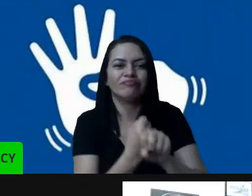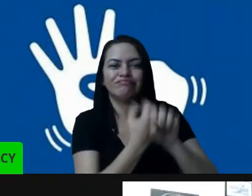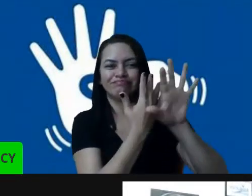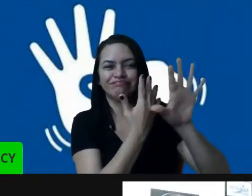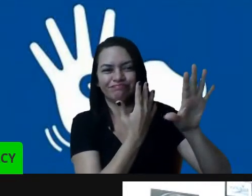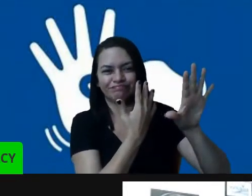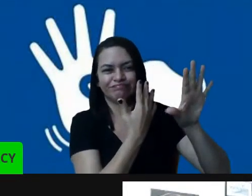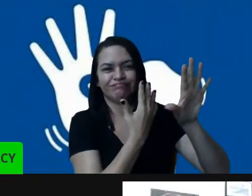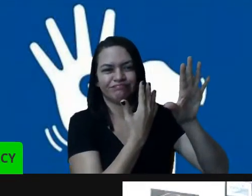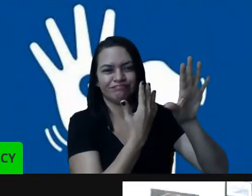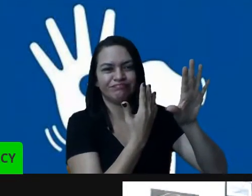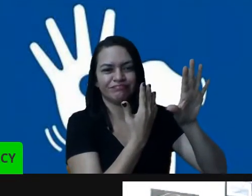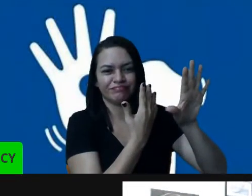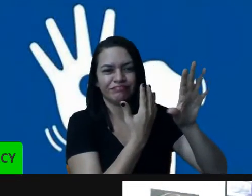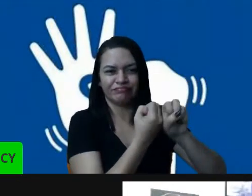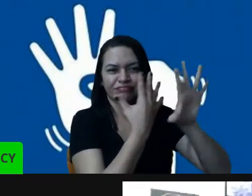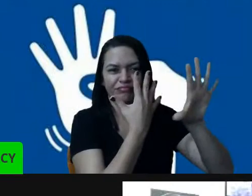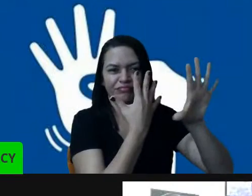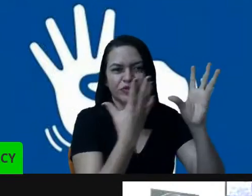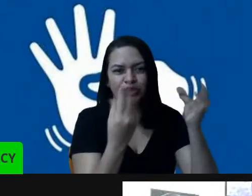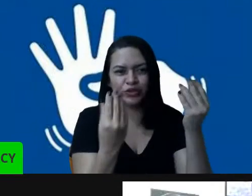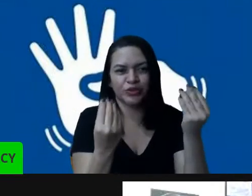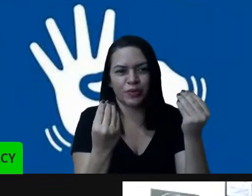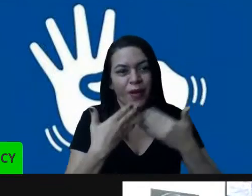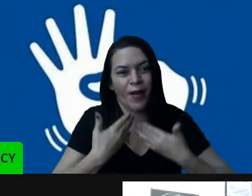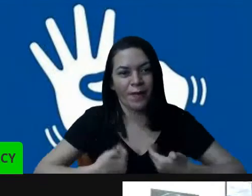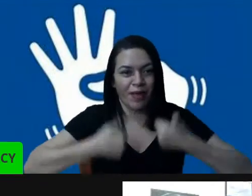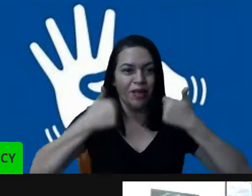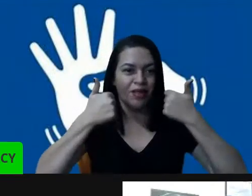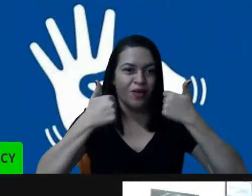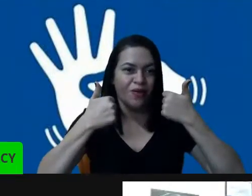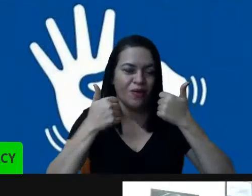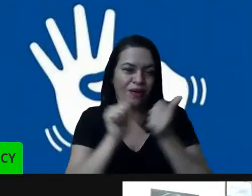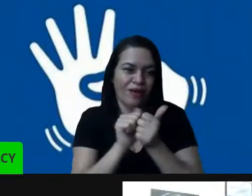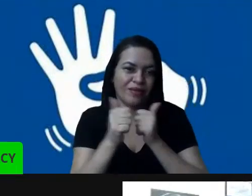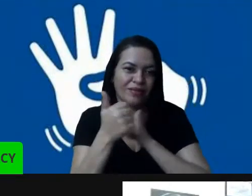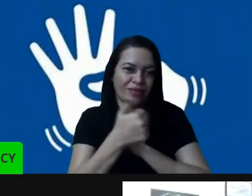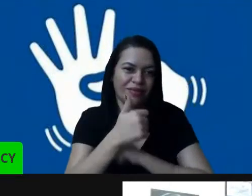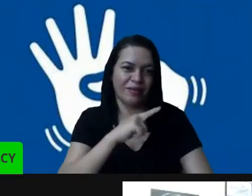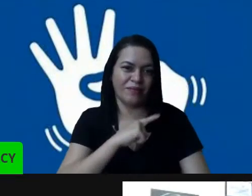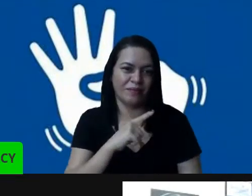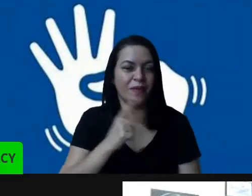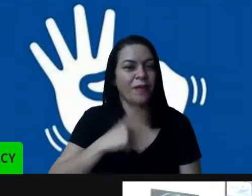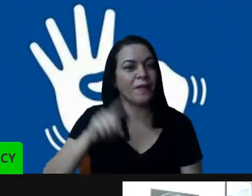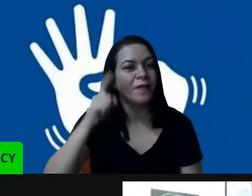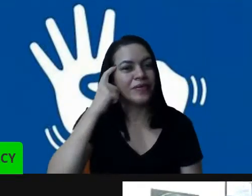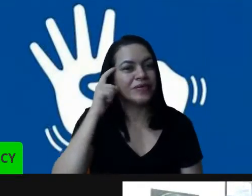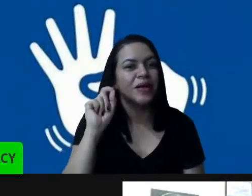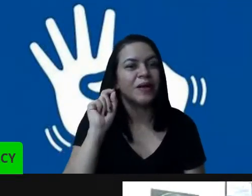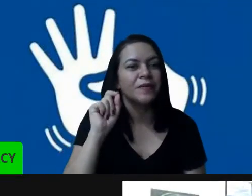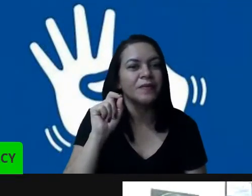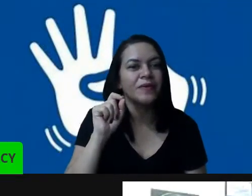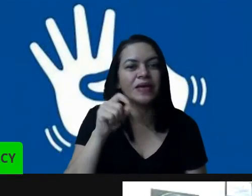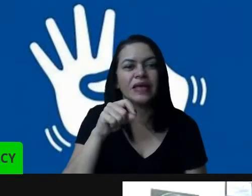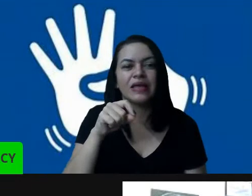né? Claro, né? É a melhor forma que tem, até porque a gente sabe que o. E para quem não